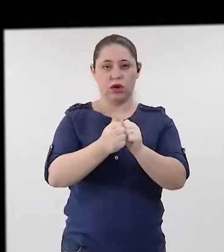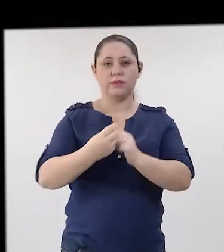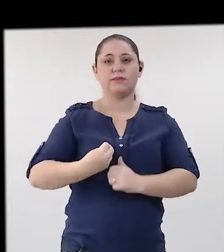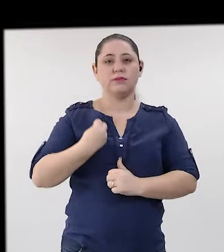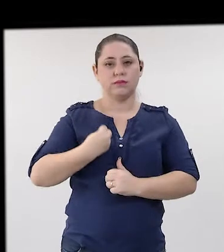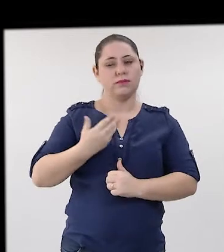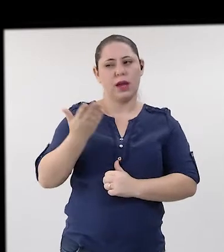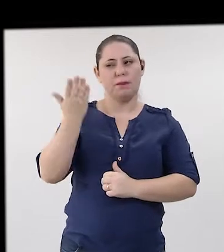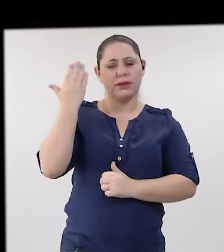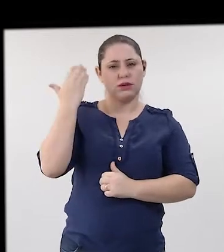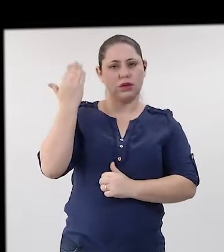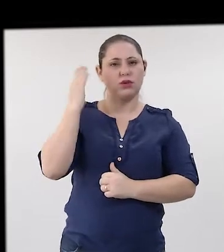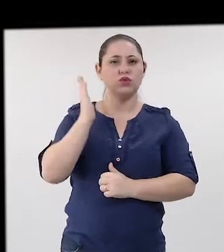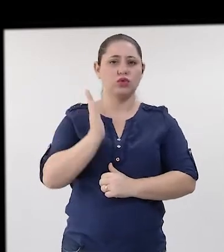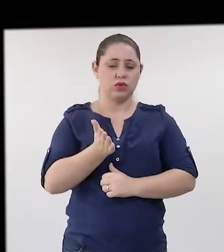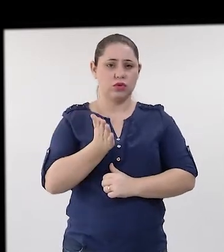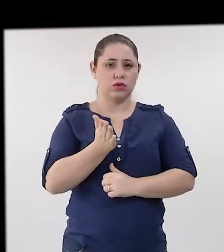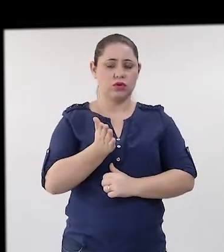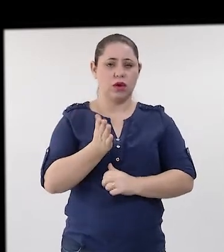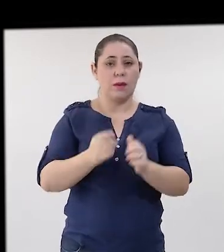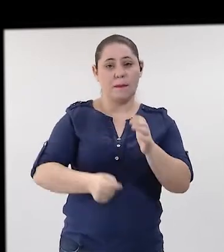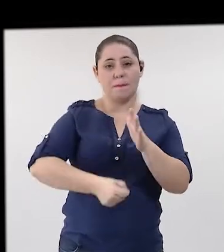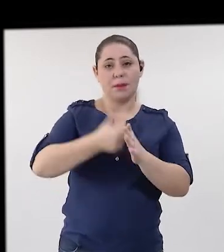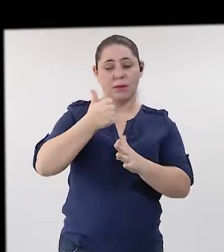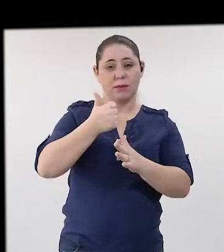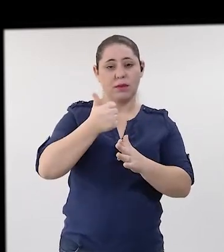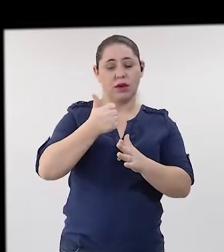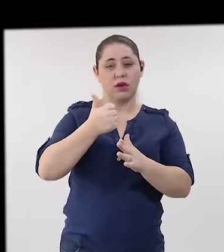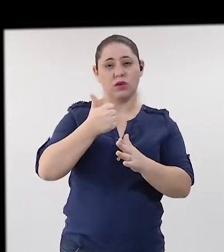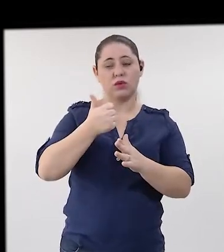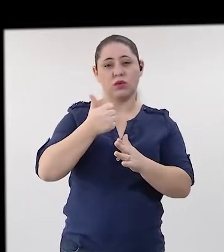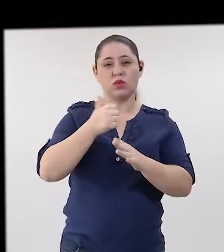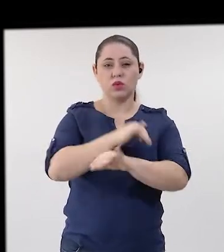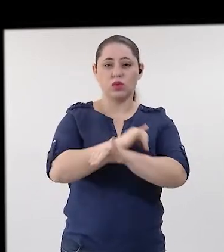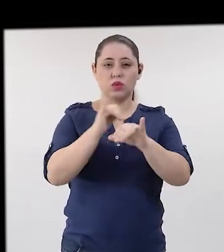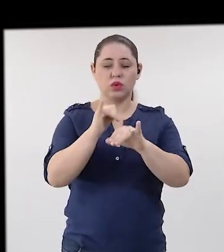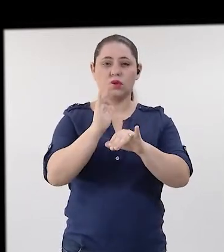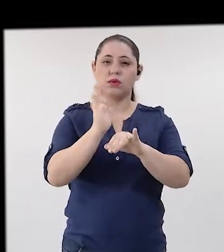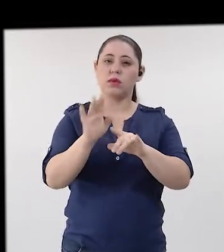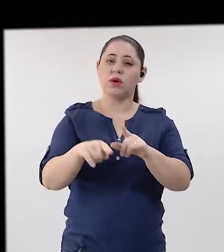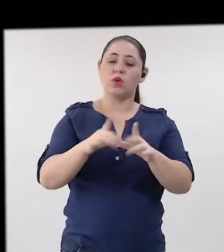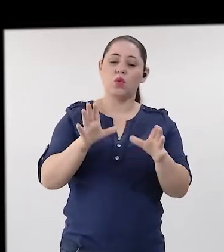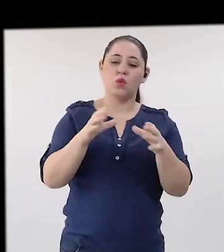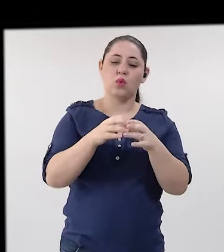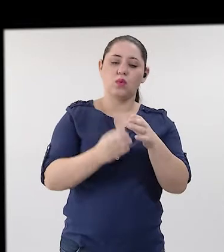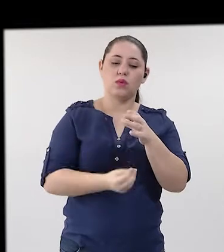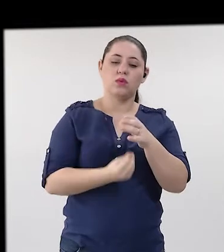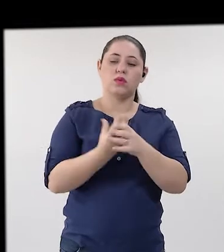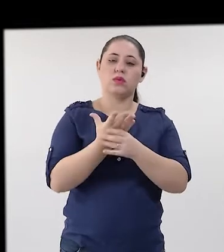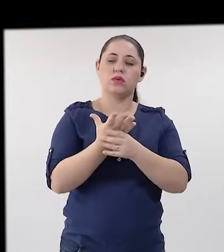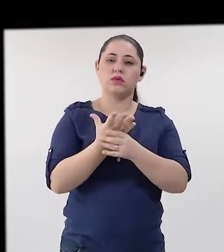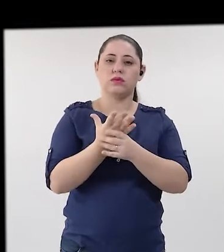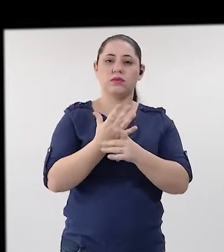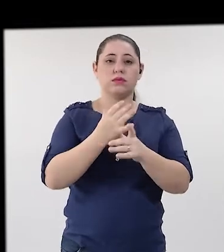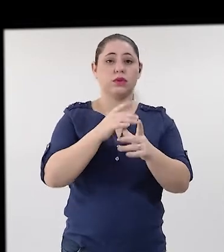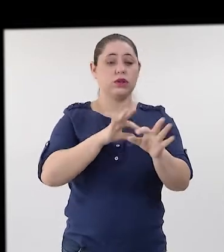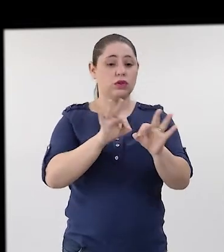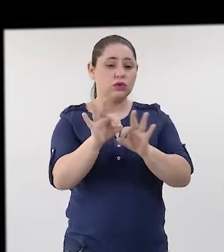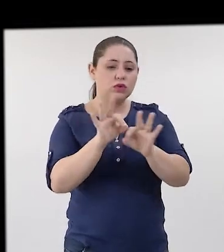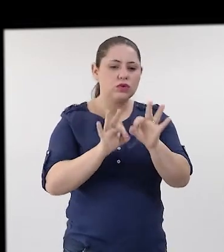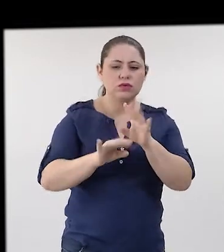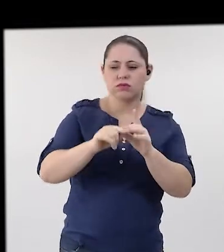maratona. A gente já tinha participado anteriormente da primeira edição, e aí então a gente resolveu montar um grupo